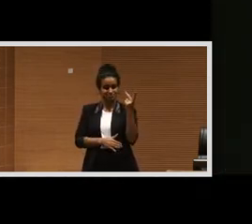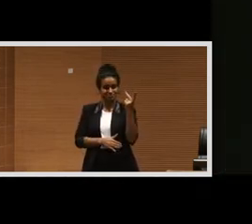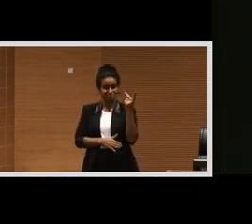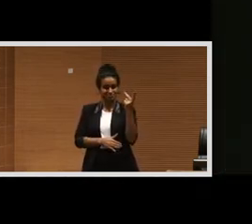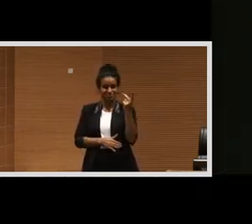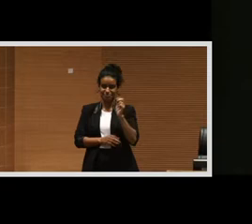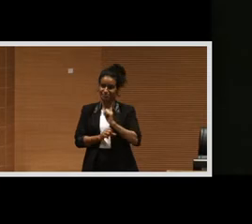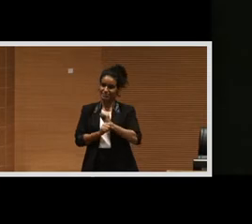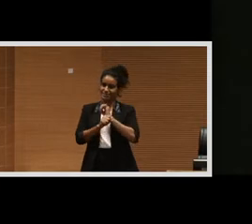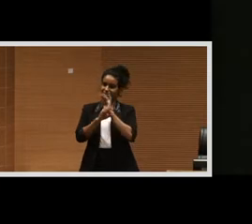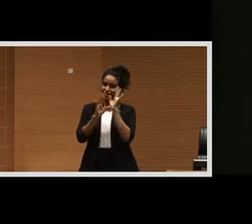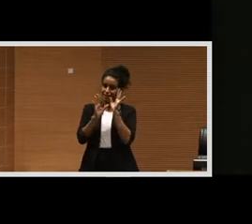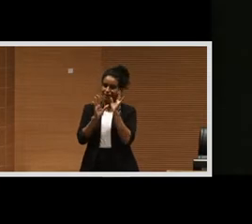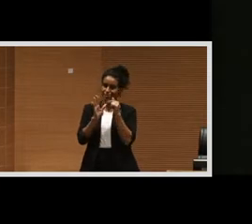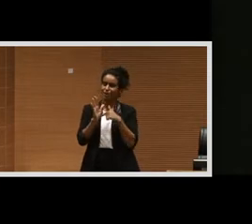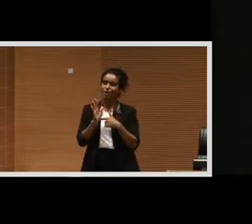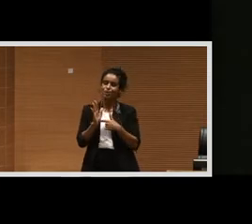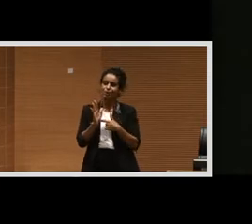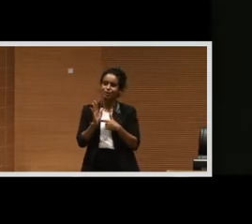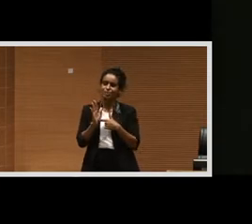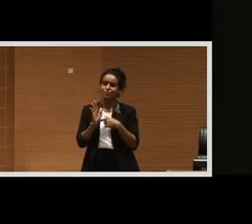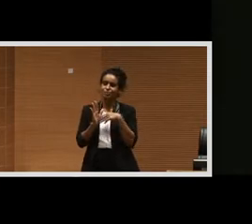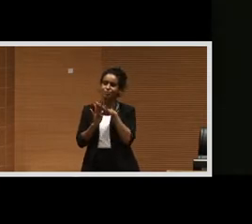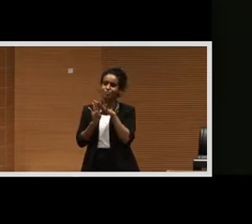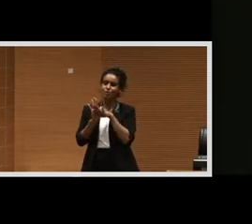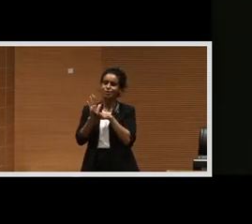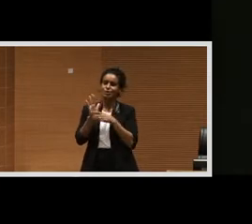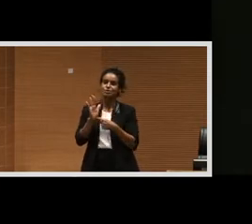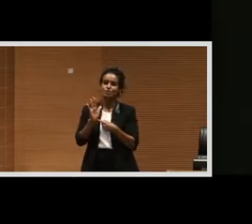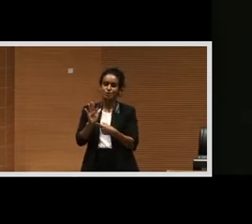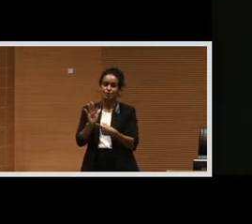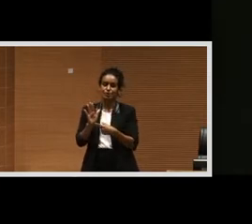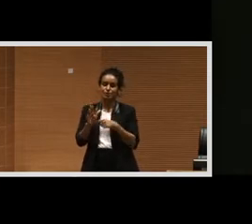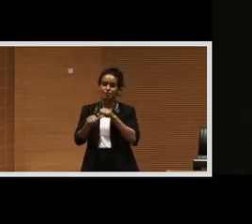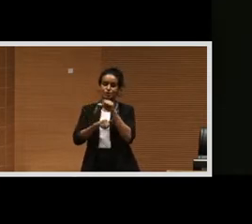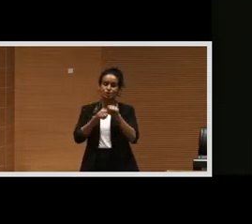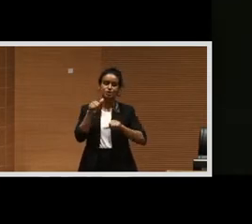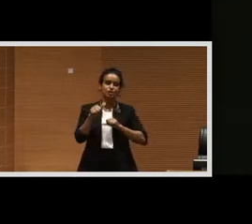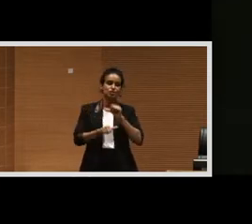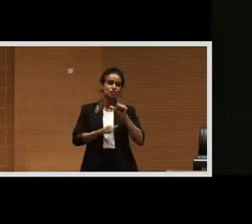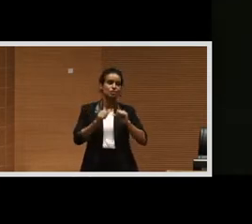É um claro processo de patologização, né, que